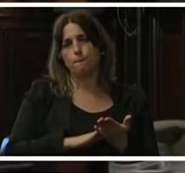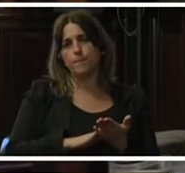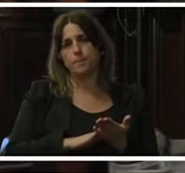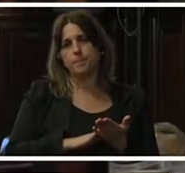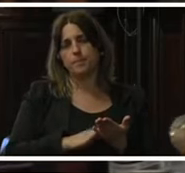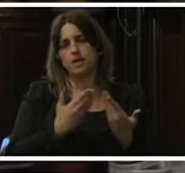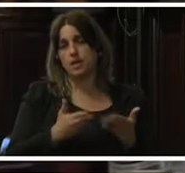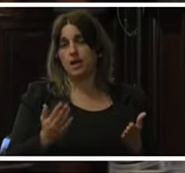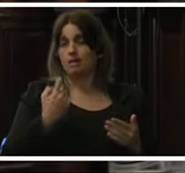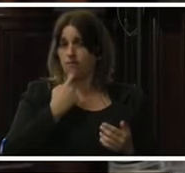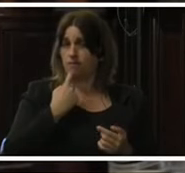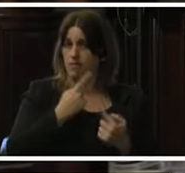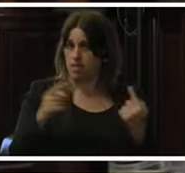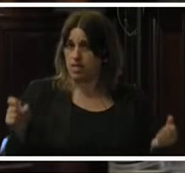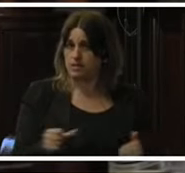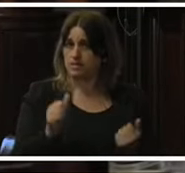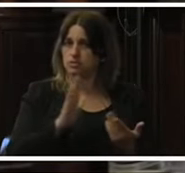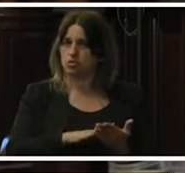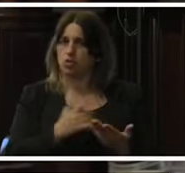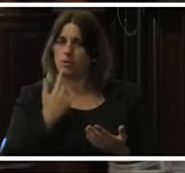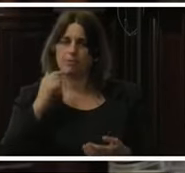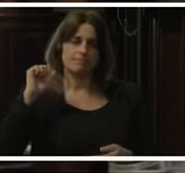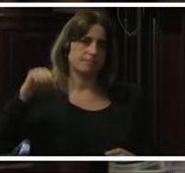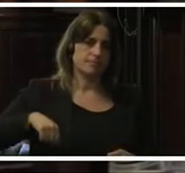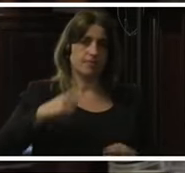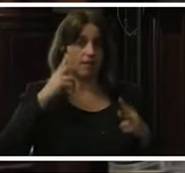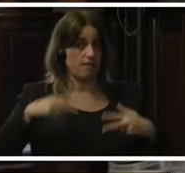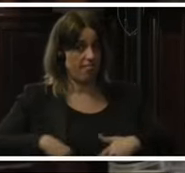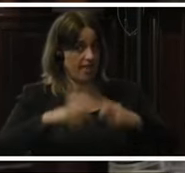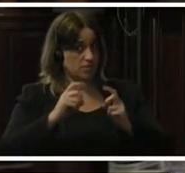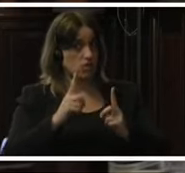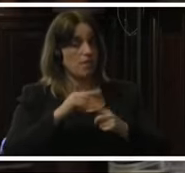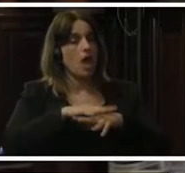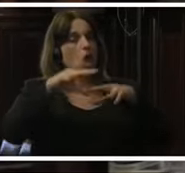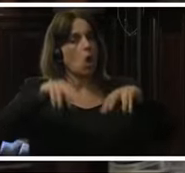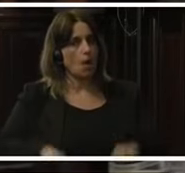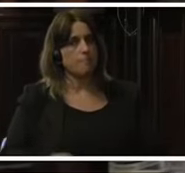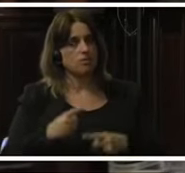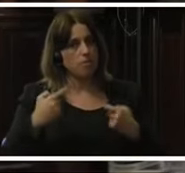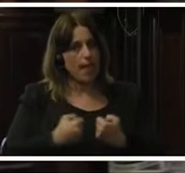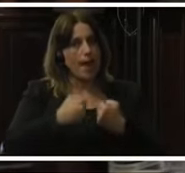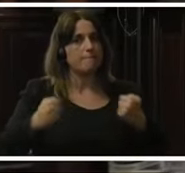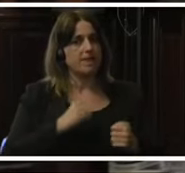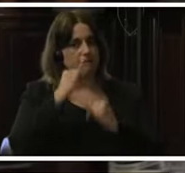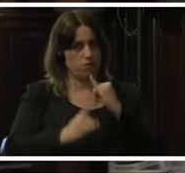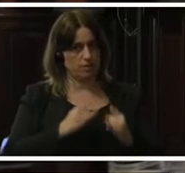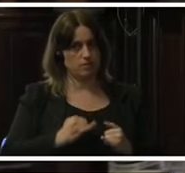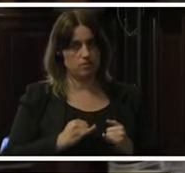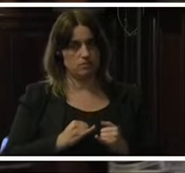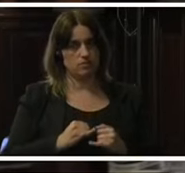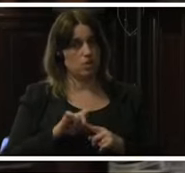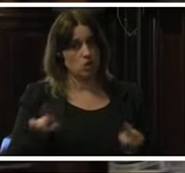investigações então mas nós não comprometemos também de ampliar essas informações sobre esse